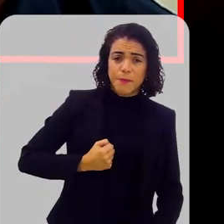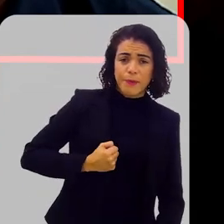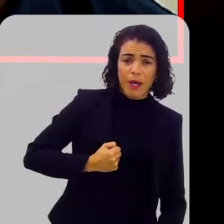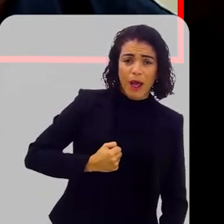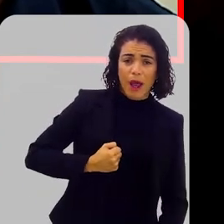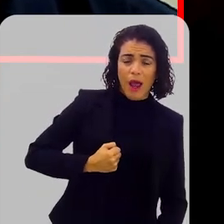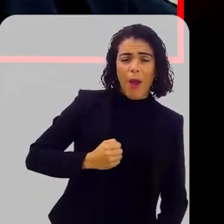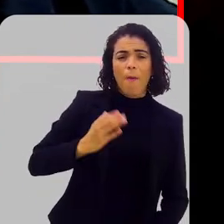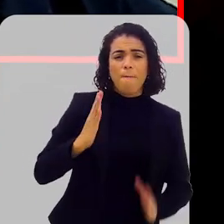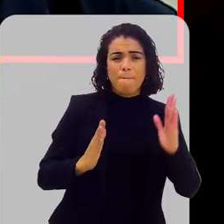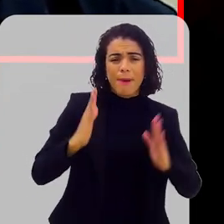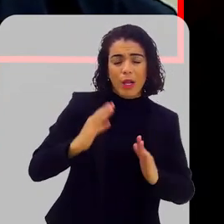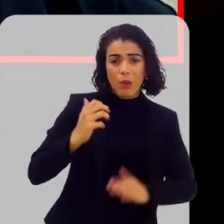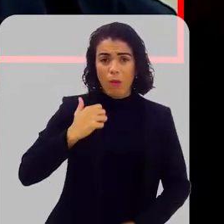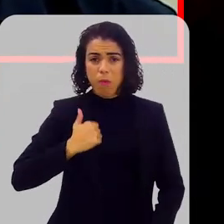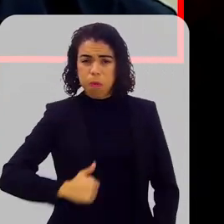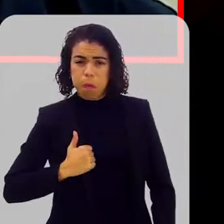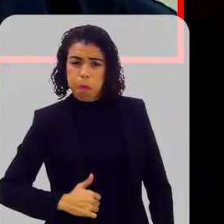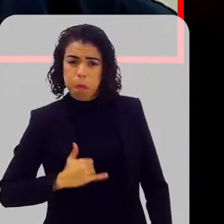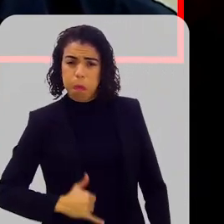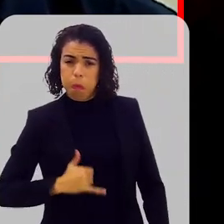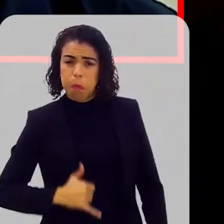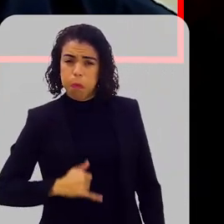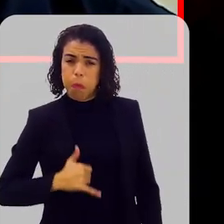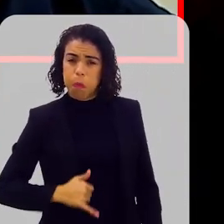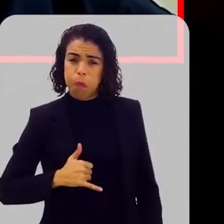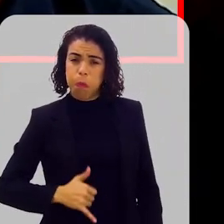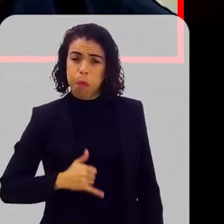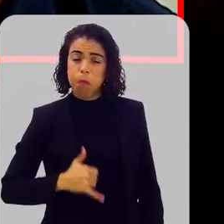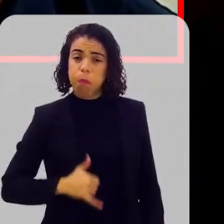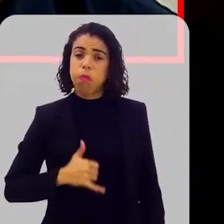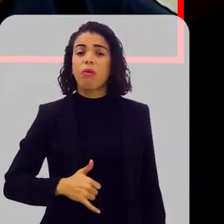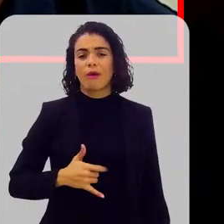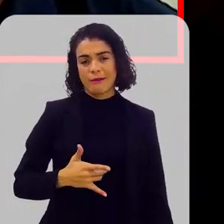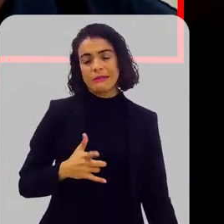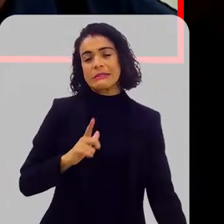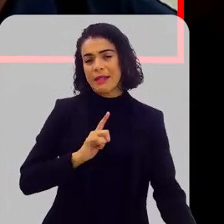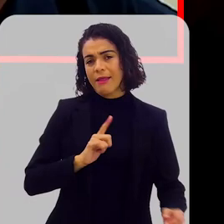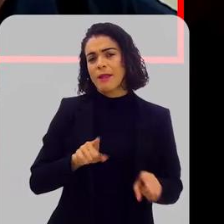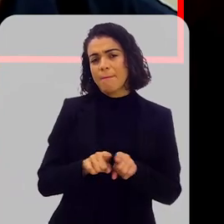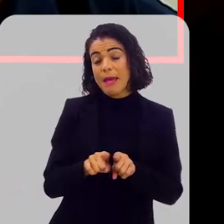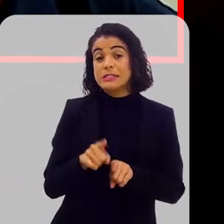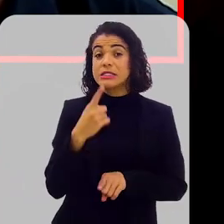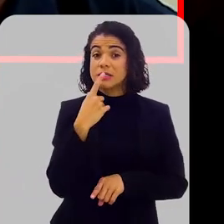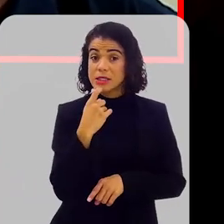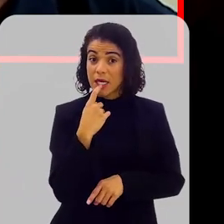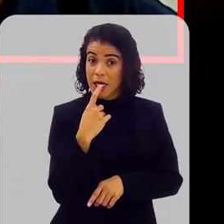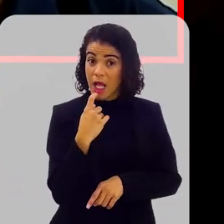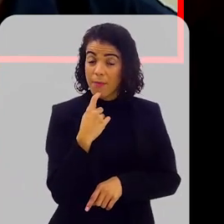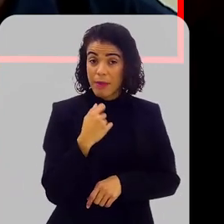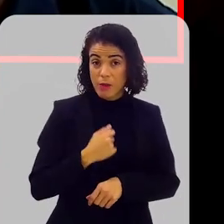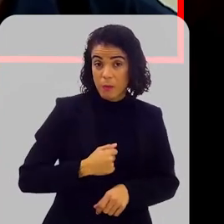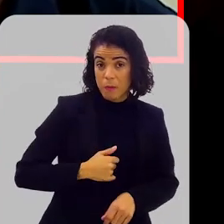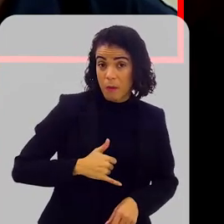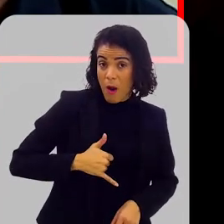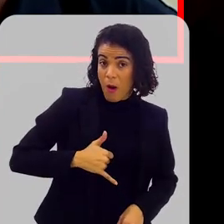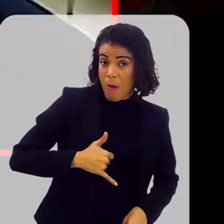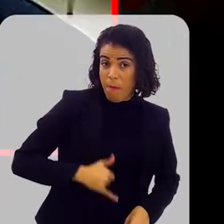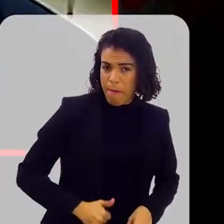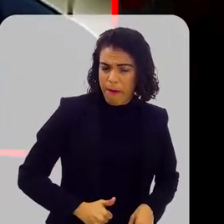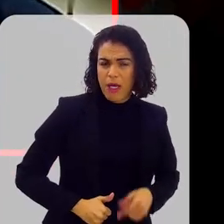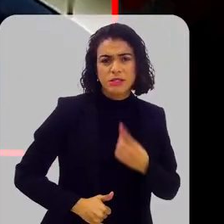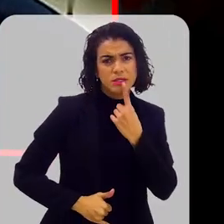de constipação alternado com um período de diarreia, isso é uma coisa que acontece com alguma frequência. Sangramento sempre